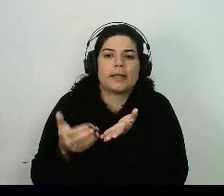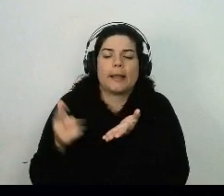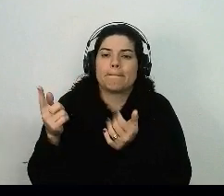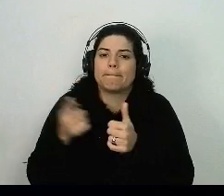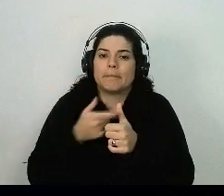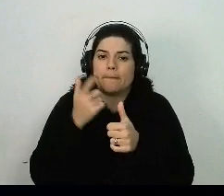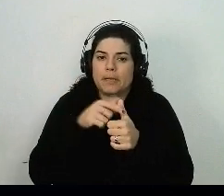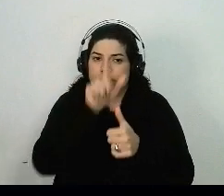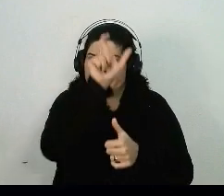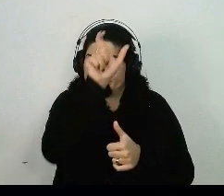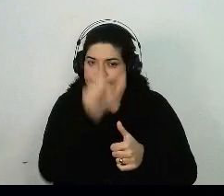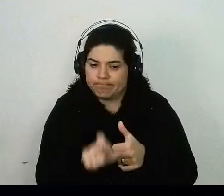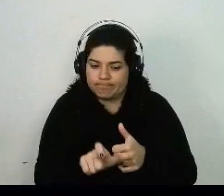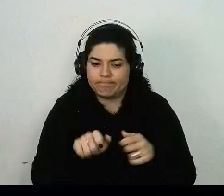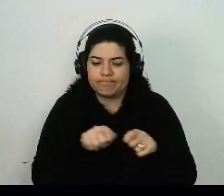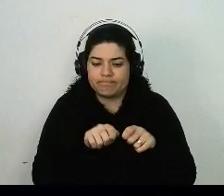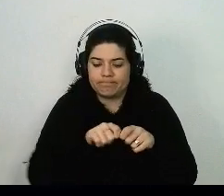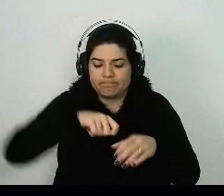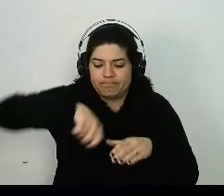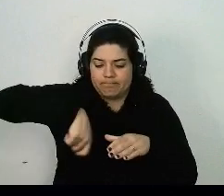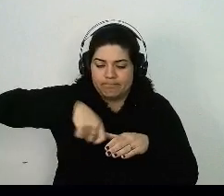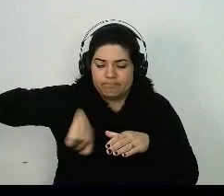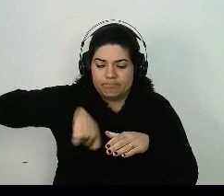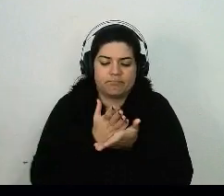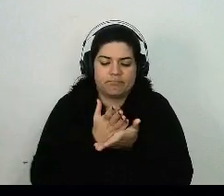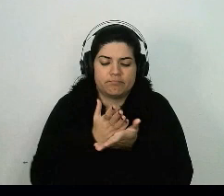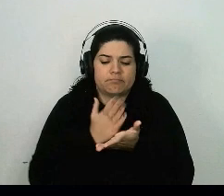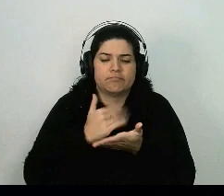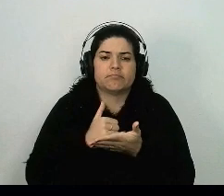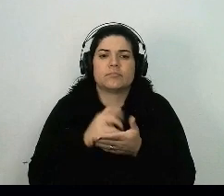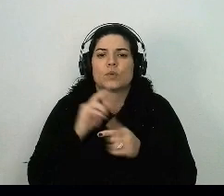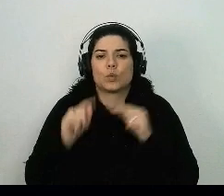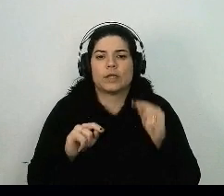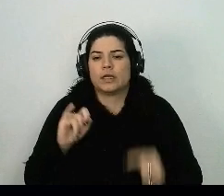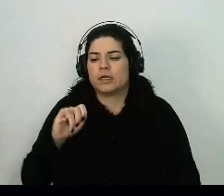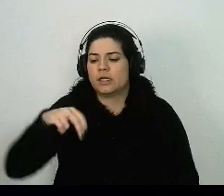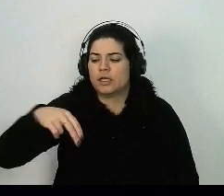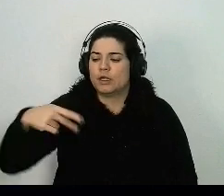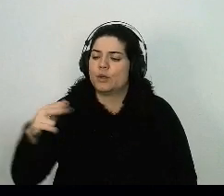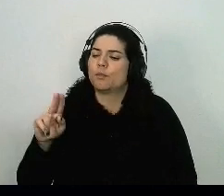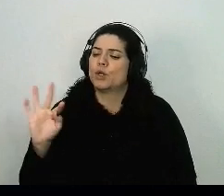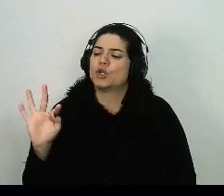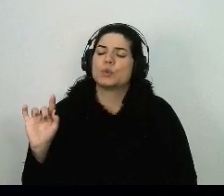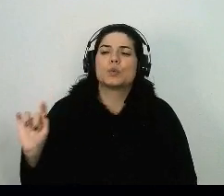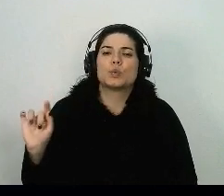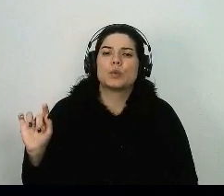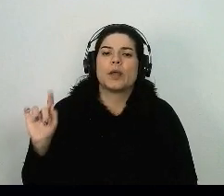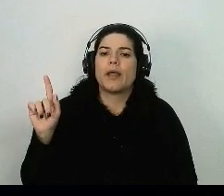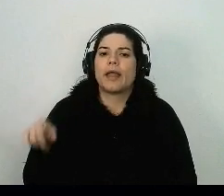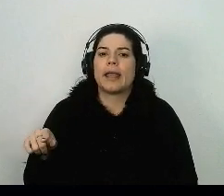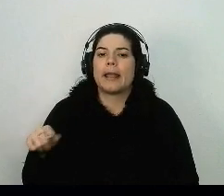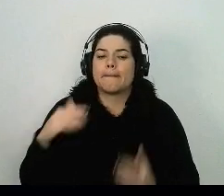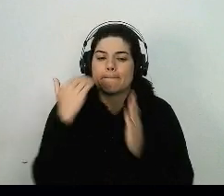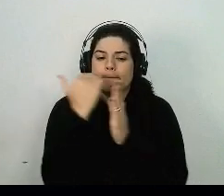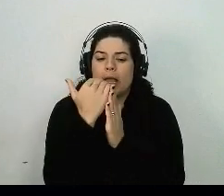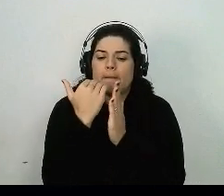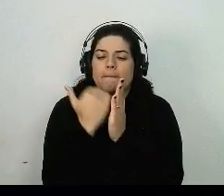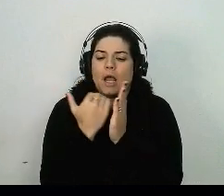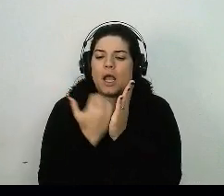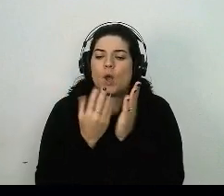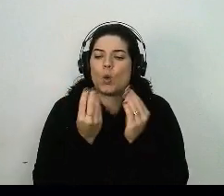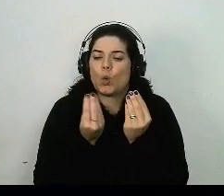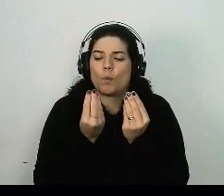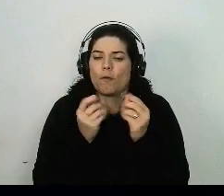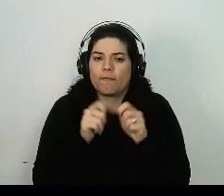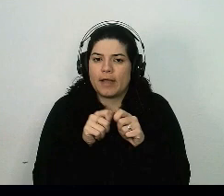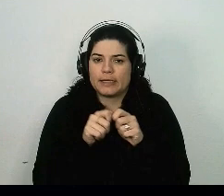fazer bolo. Qual que é o input? O input é o passo a passo do bolo. Quem que é o meu